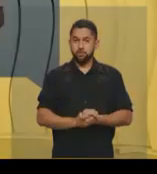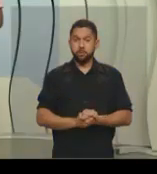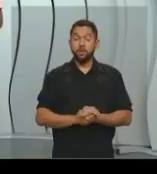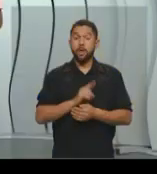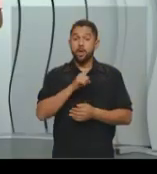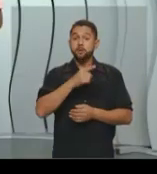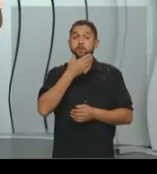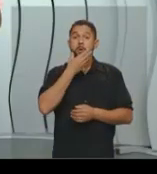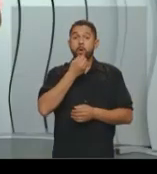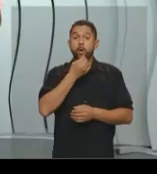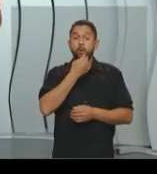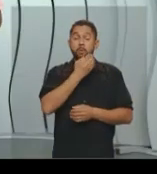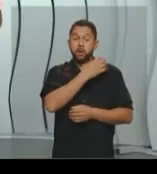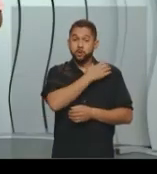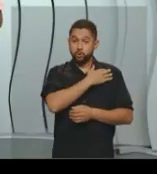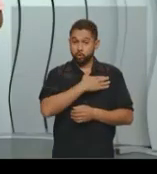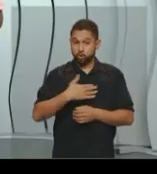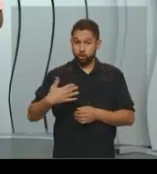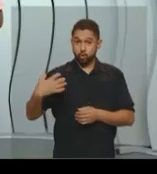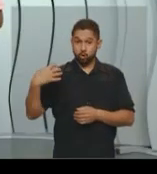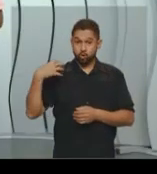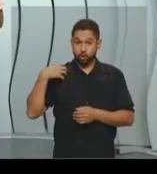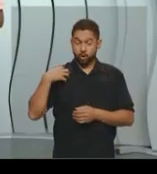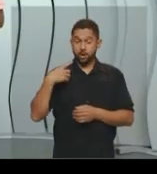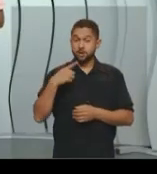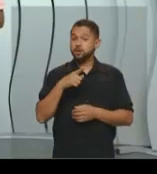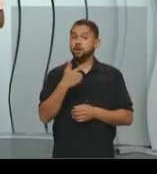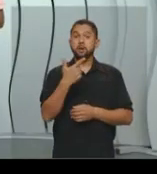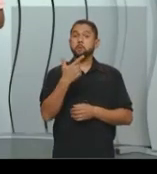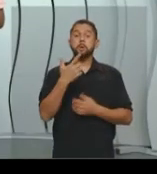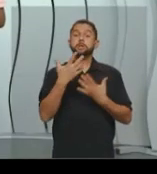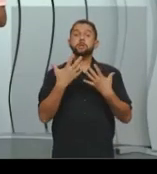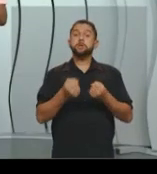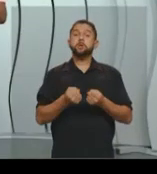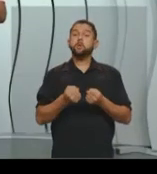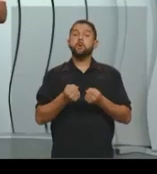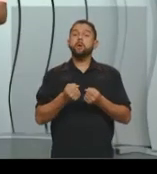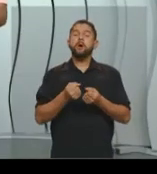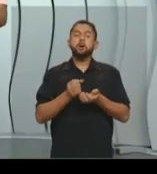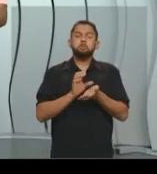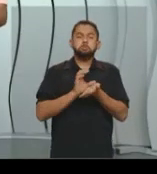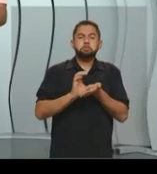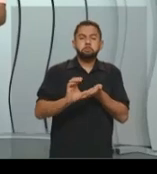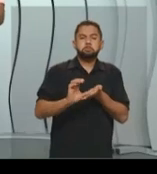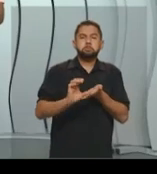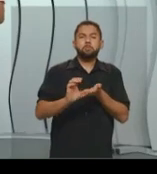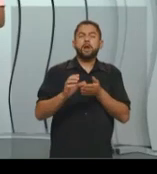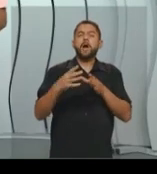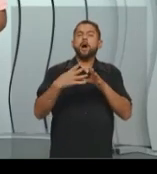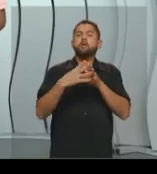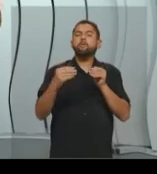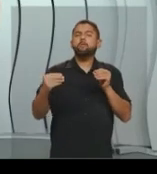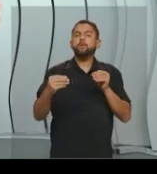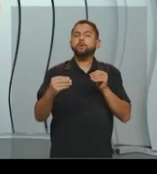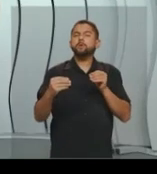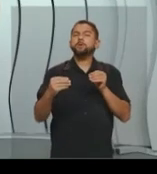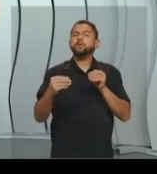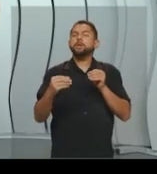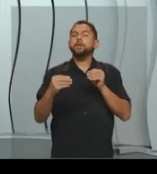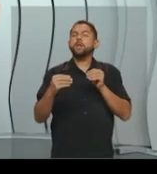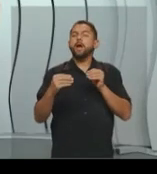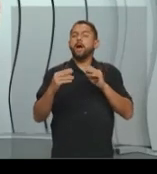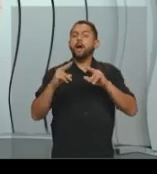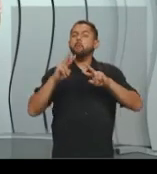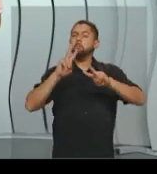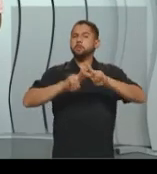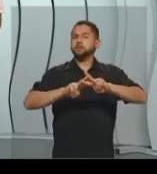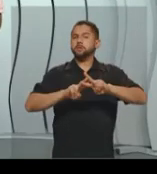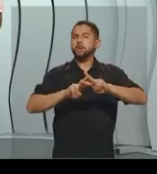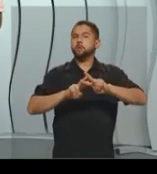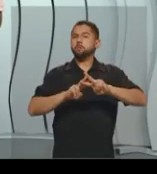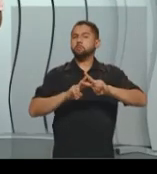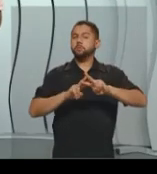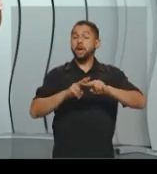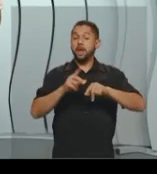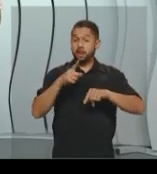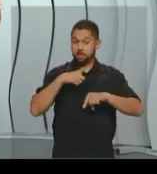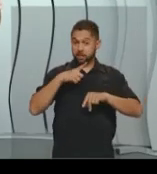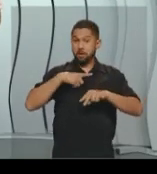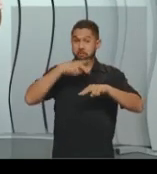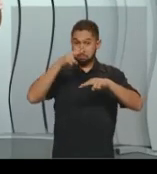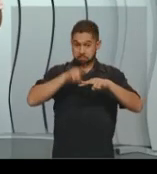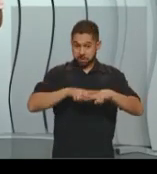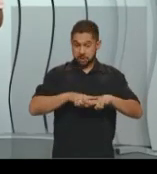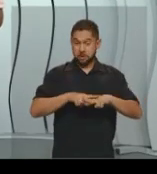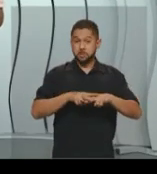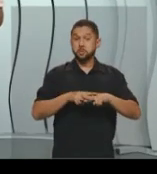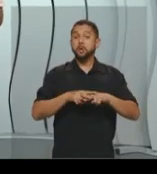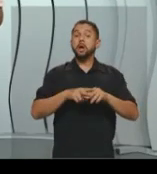por causa disso, ele não aceitou suborno para fugir da prisão dos seus discípulos, por exemplo. Então ele foi condenado